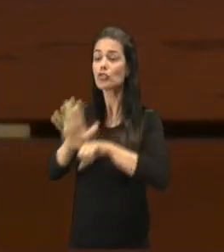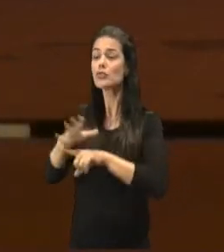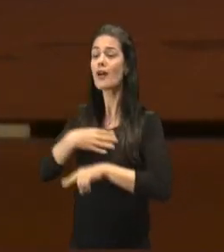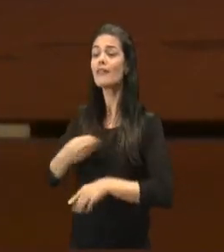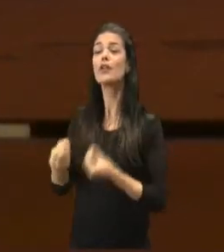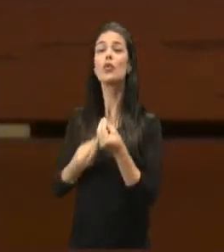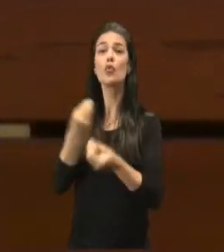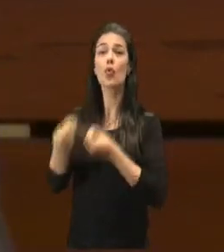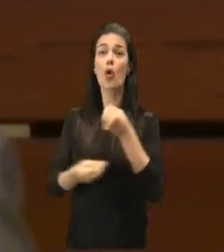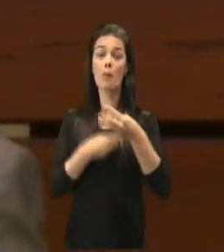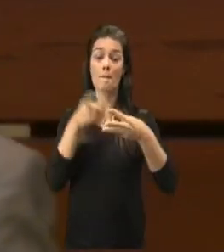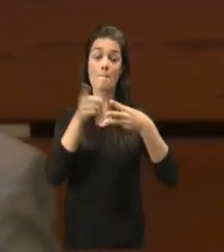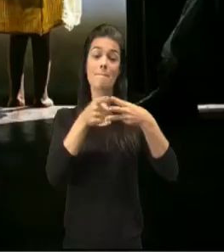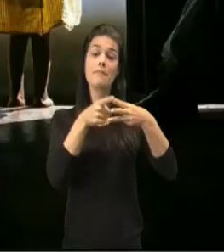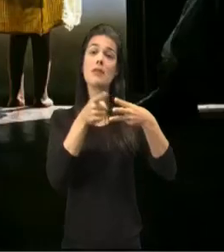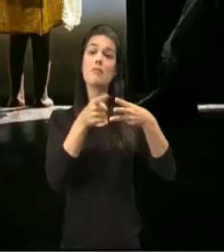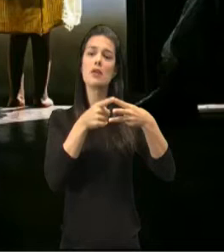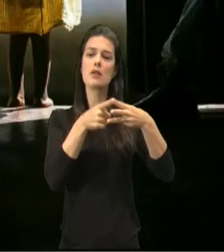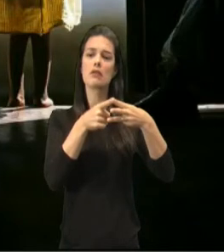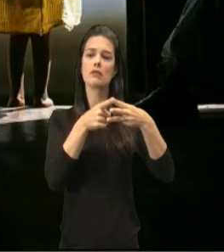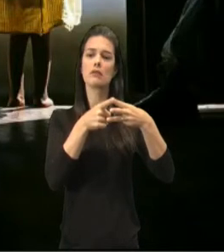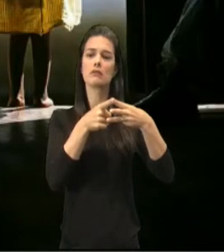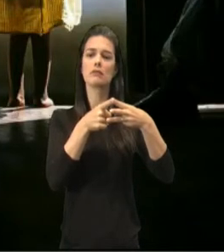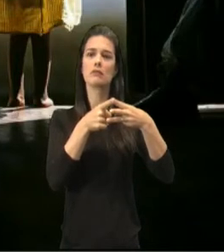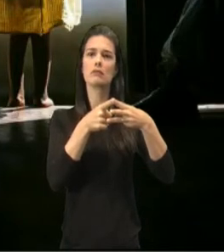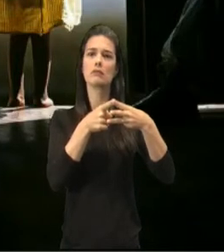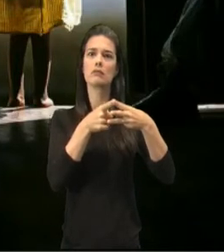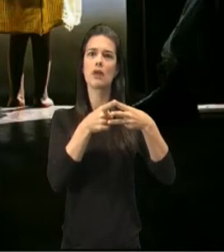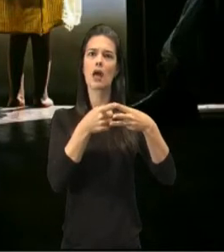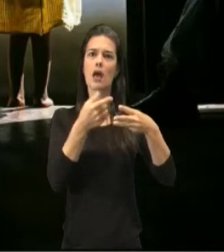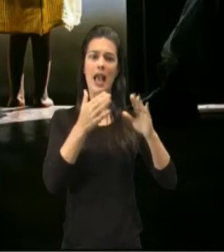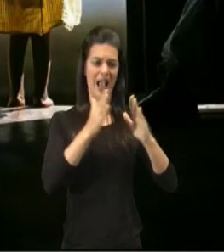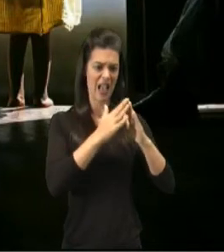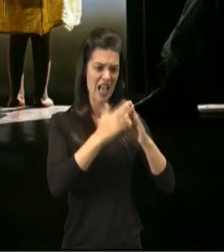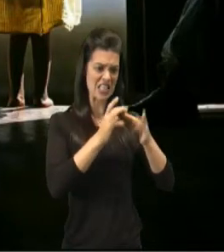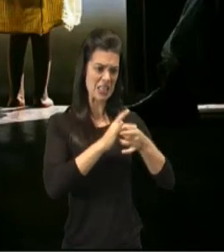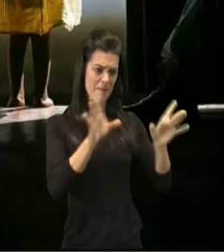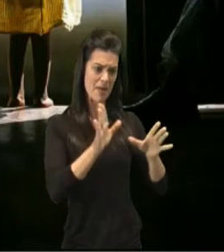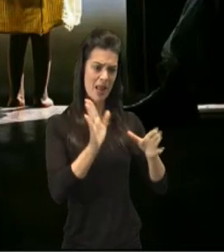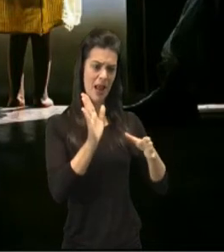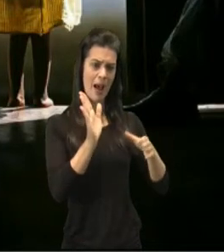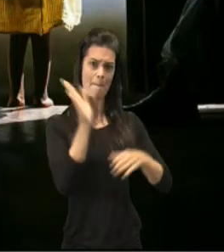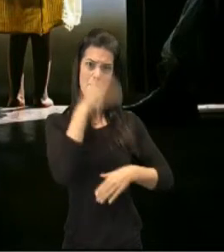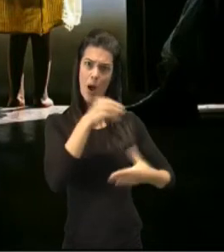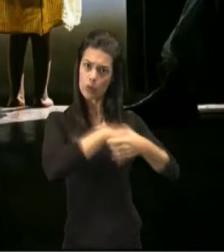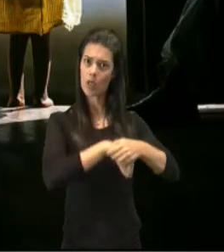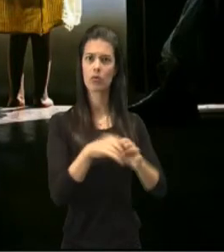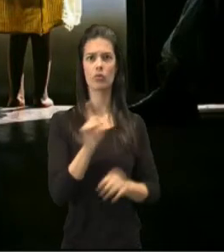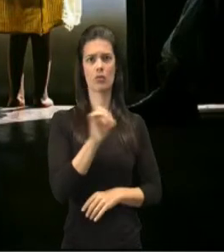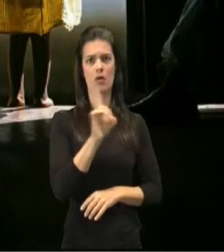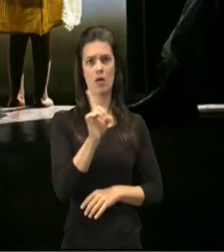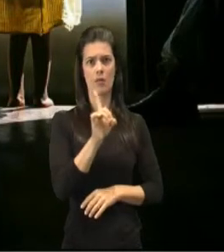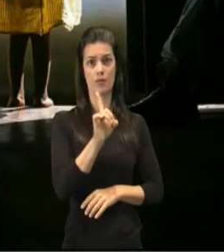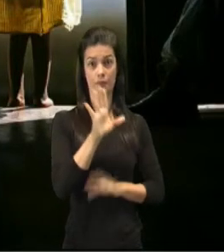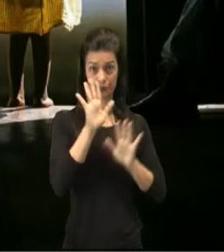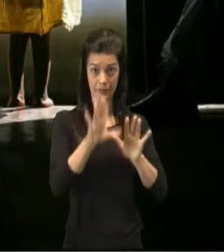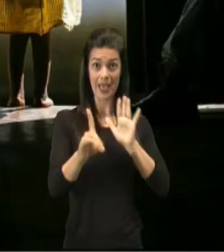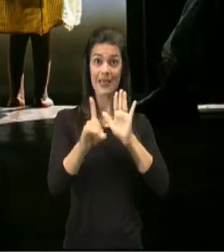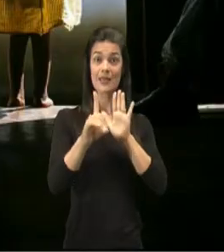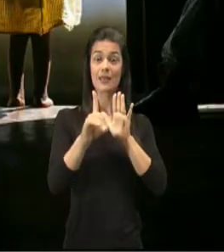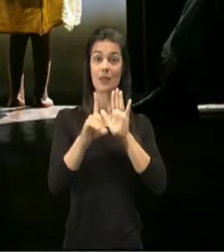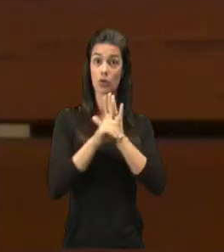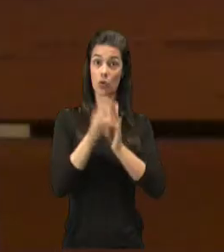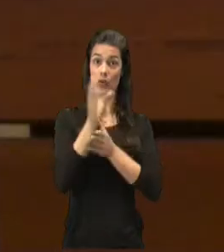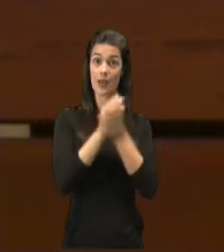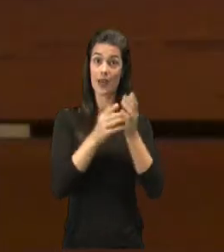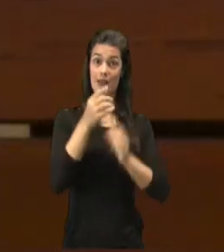primeira resposta: não permita o mal em tua casa. Abra sua Bíblia, Deuteronômio no capítulo 7,